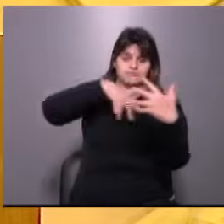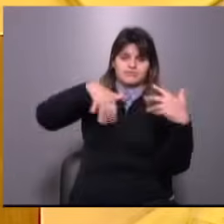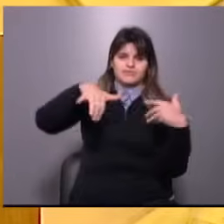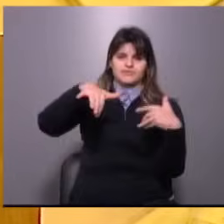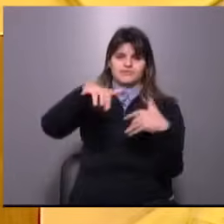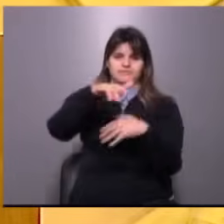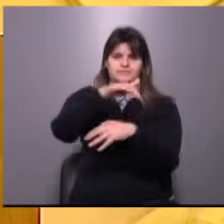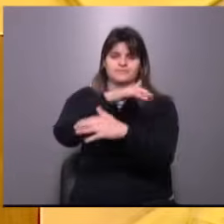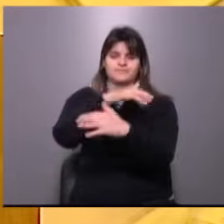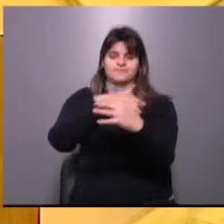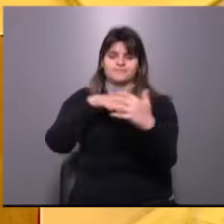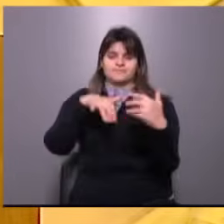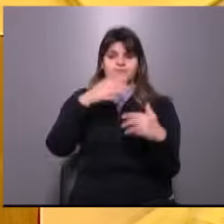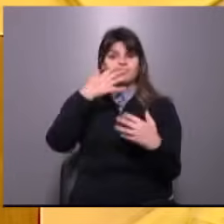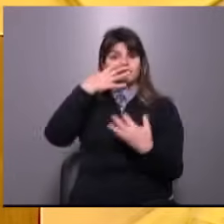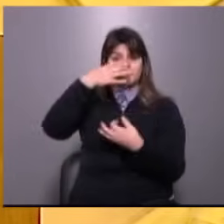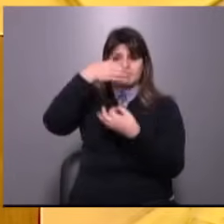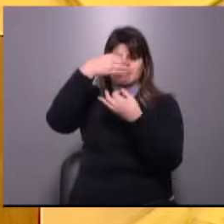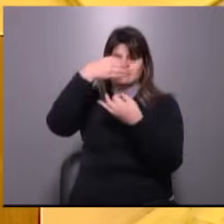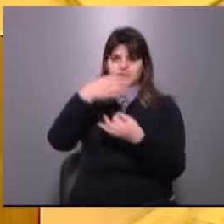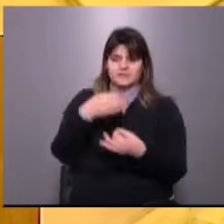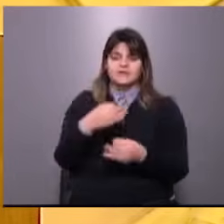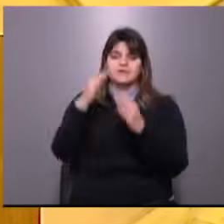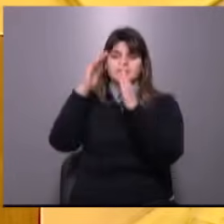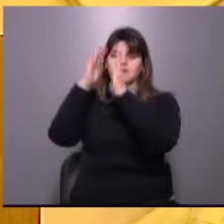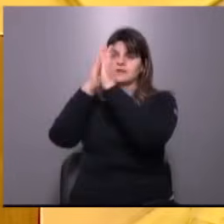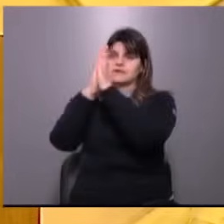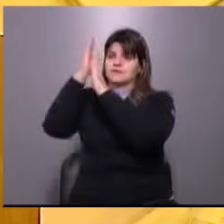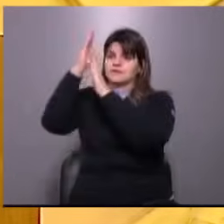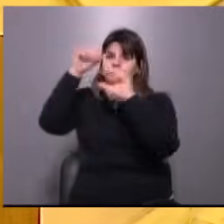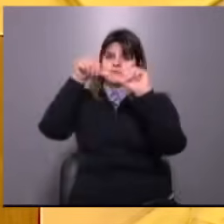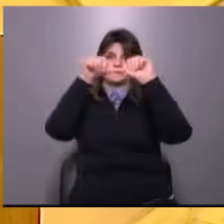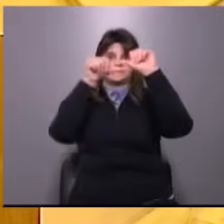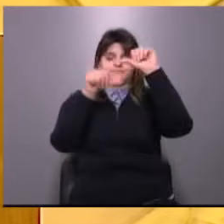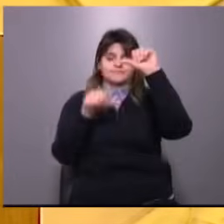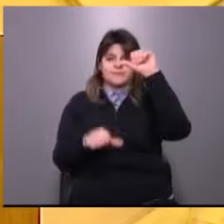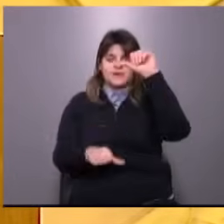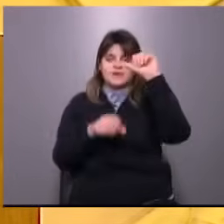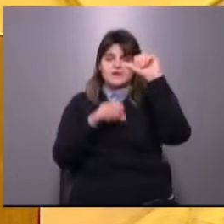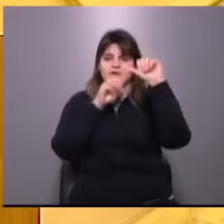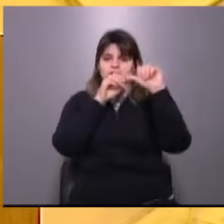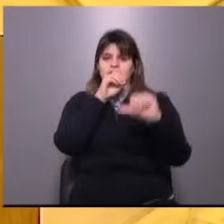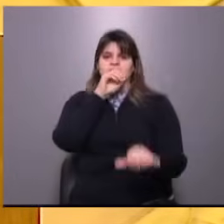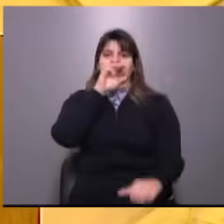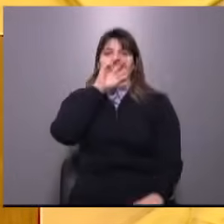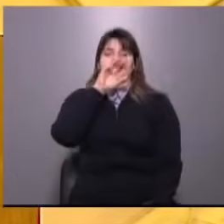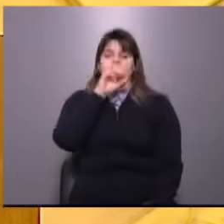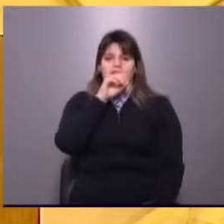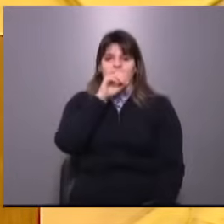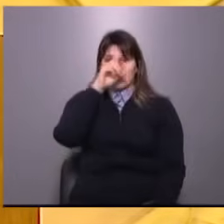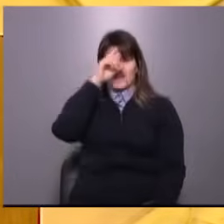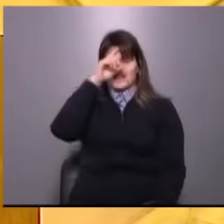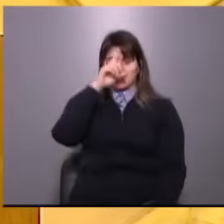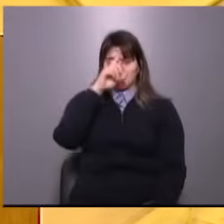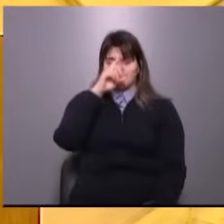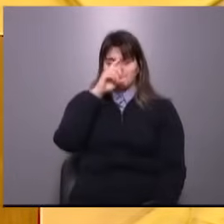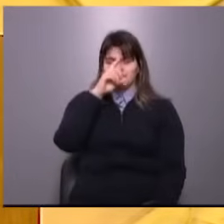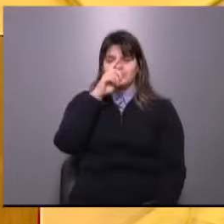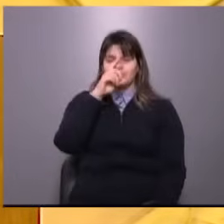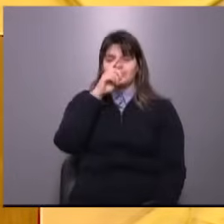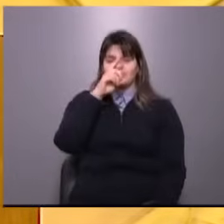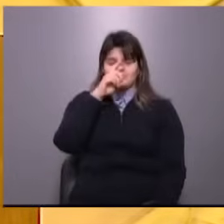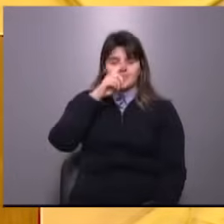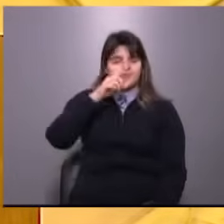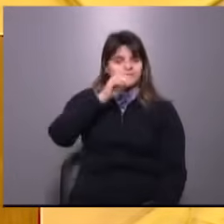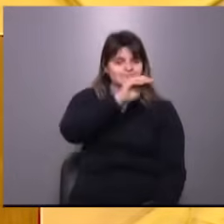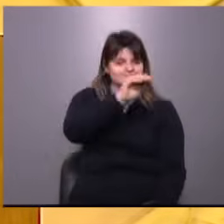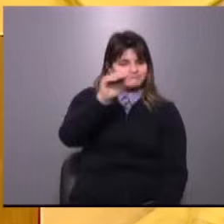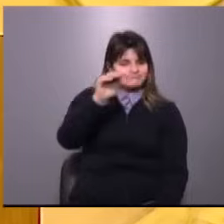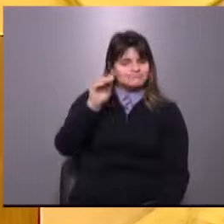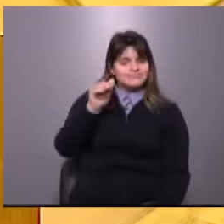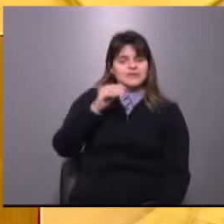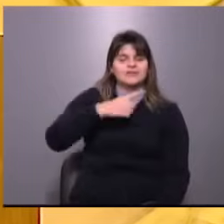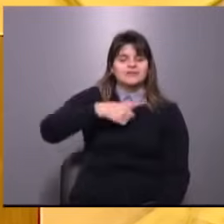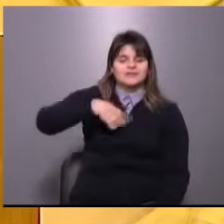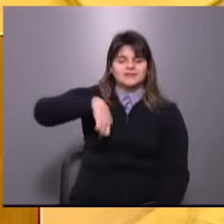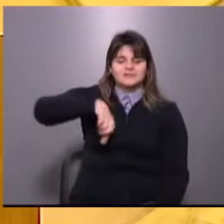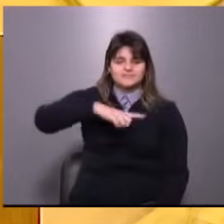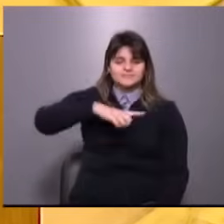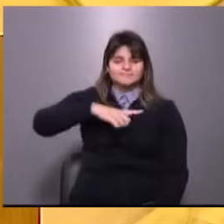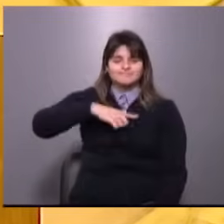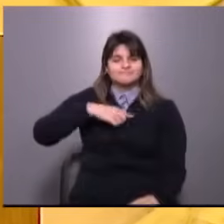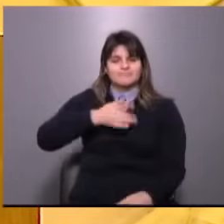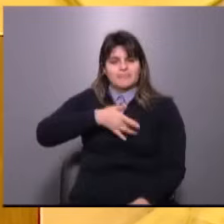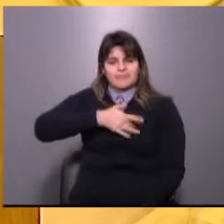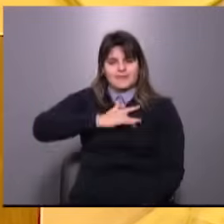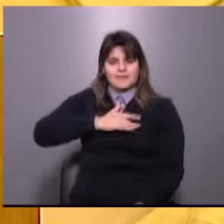como povo pascal, ouvimos falar o nosso Deus, que nos lembrou quanto nos ama e